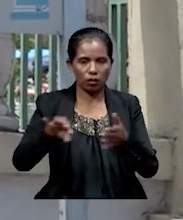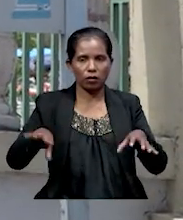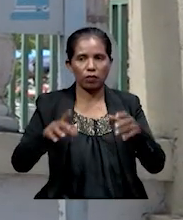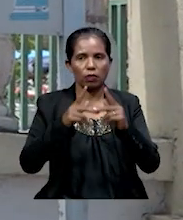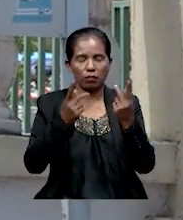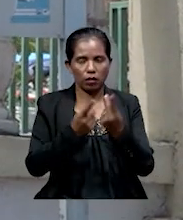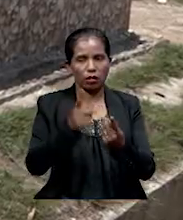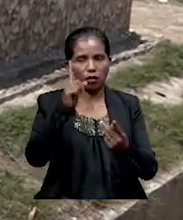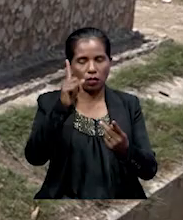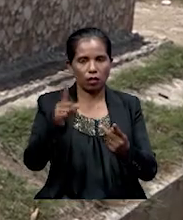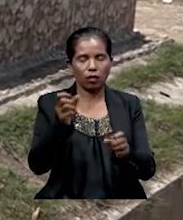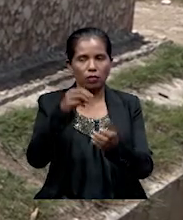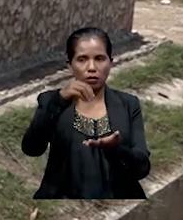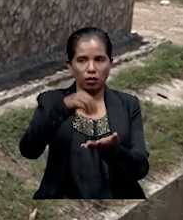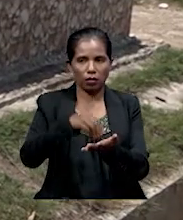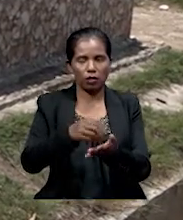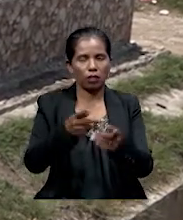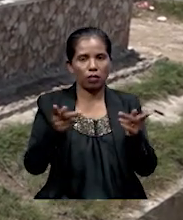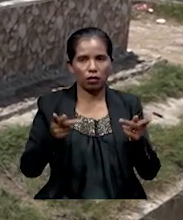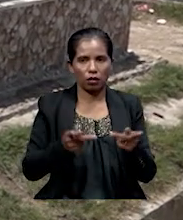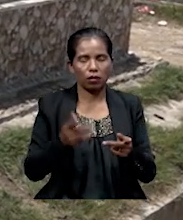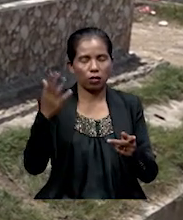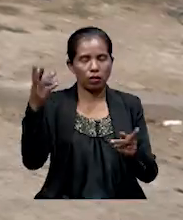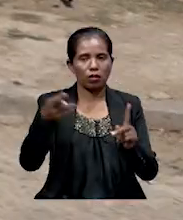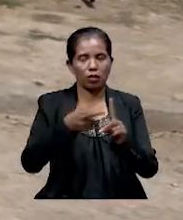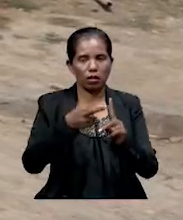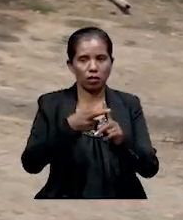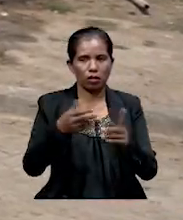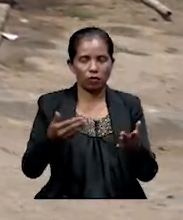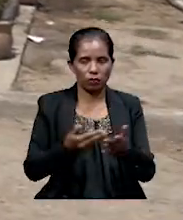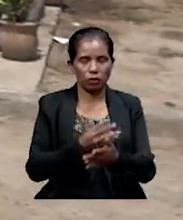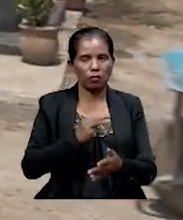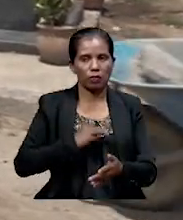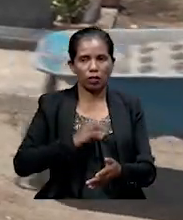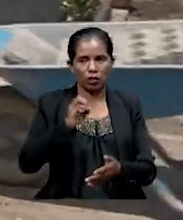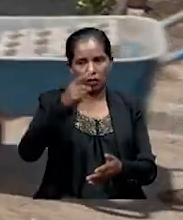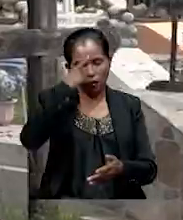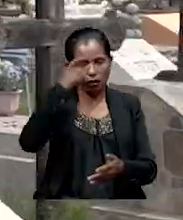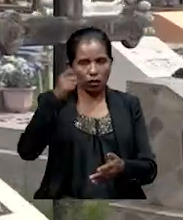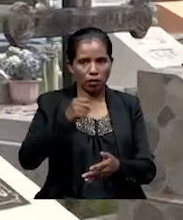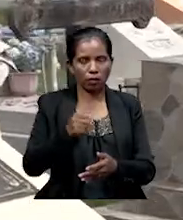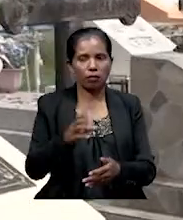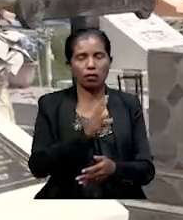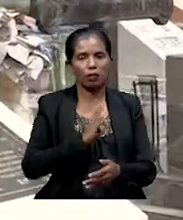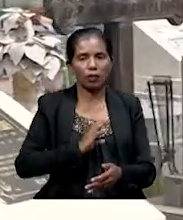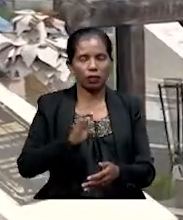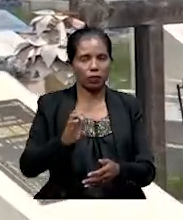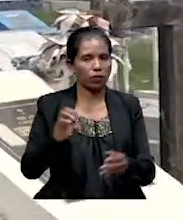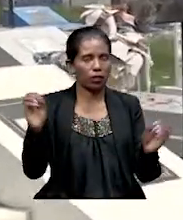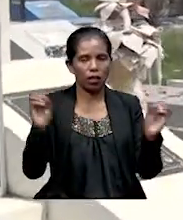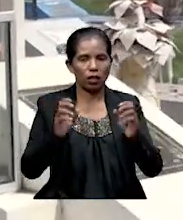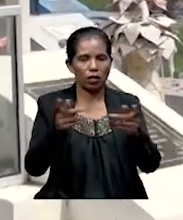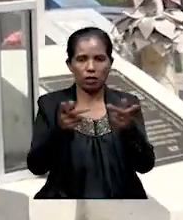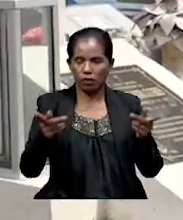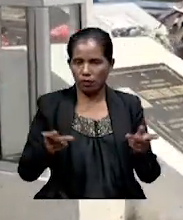ida a tu cria condição e arredor cemitério o Fon Metinaro também cemitério público becusi laia ona